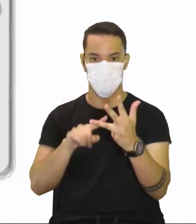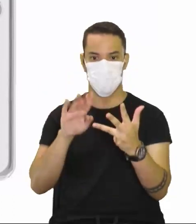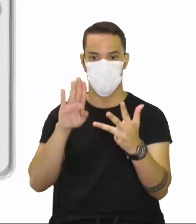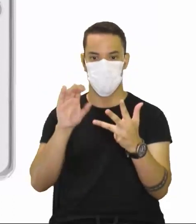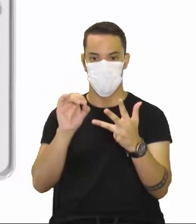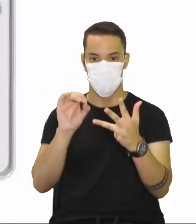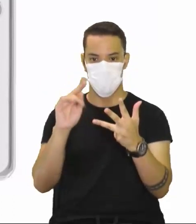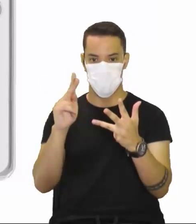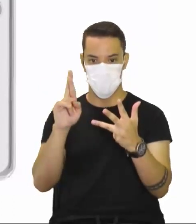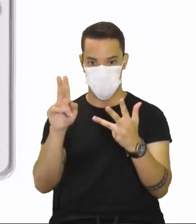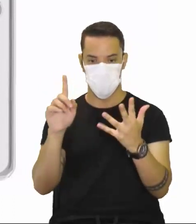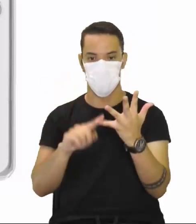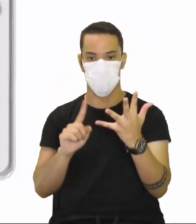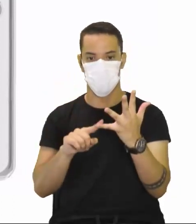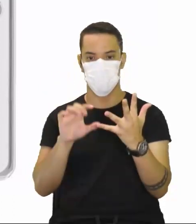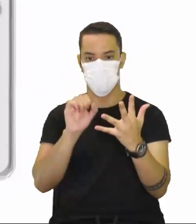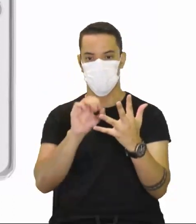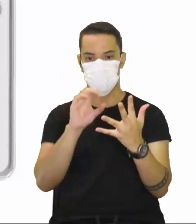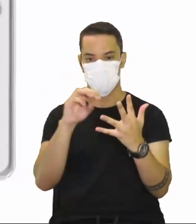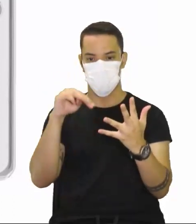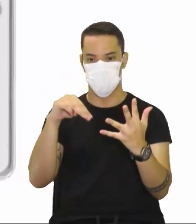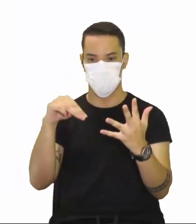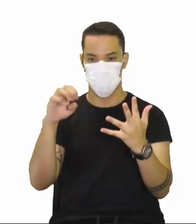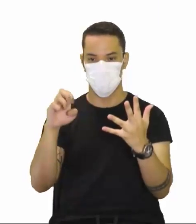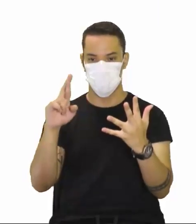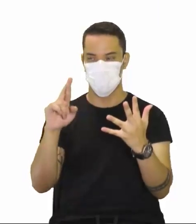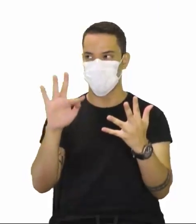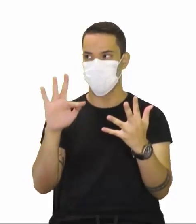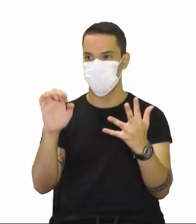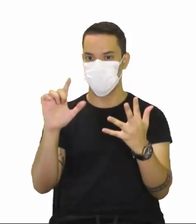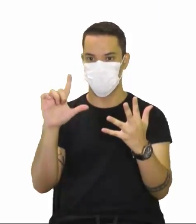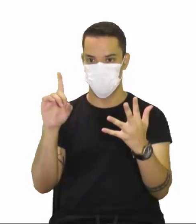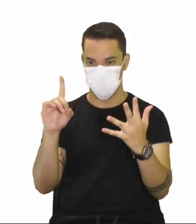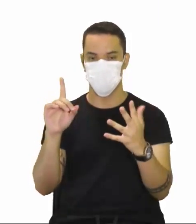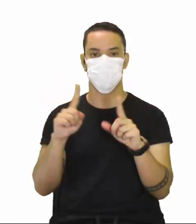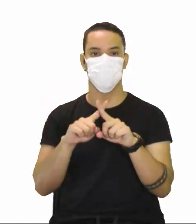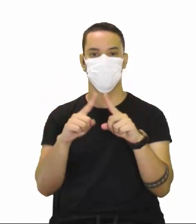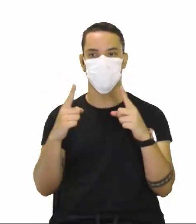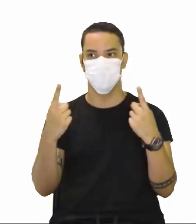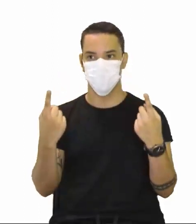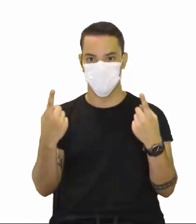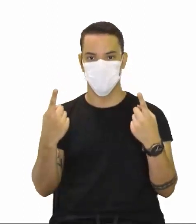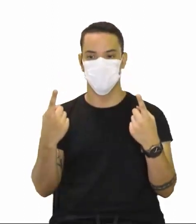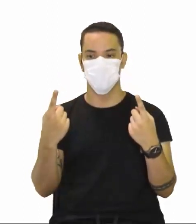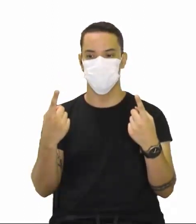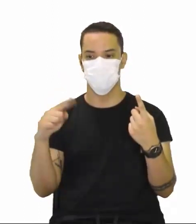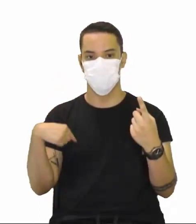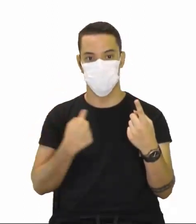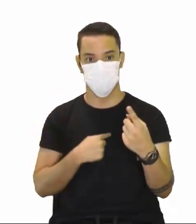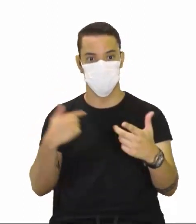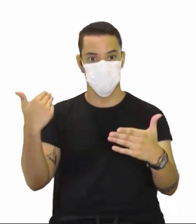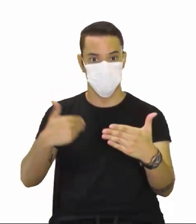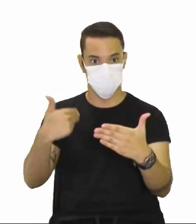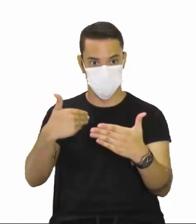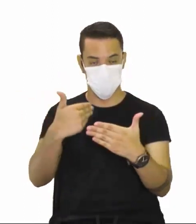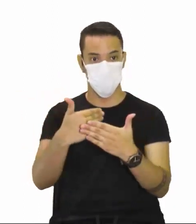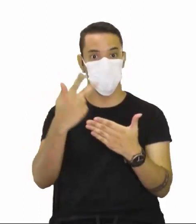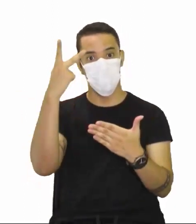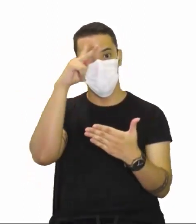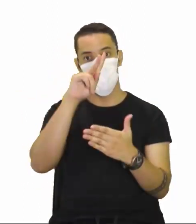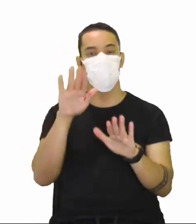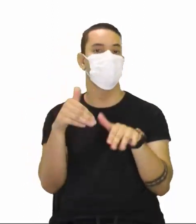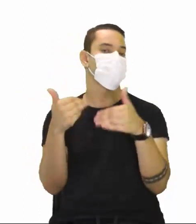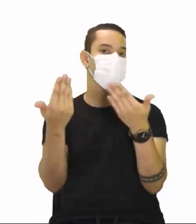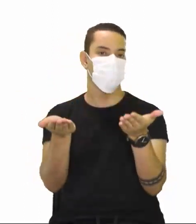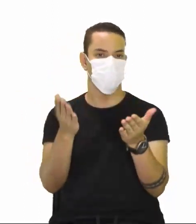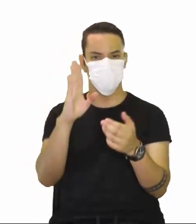Bohr, modelo atômico de Sommerfeld. No entanto, partiremos para quais